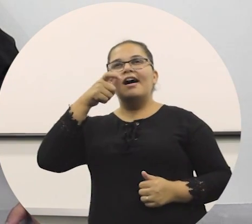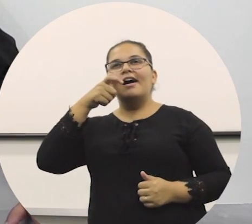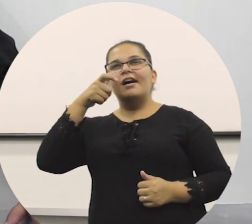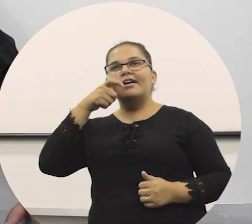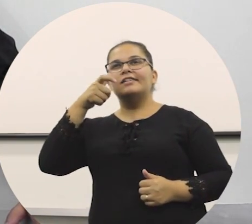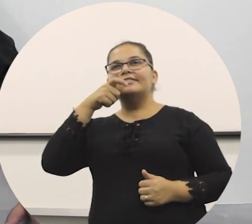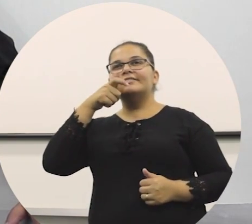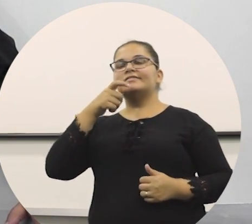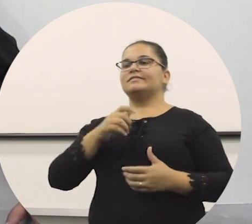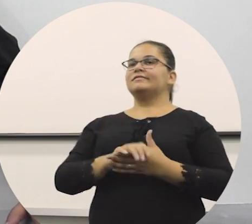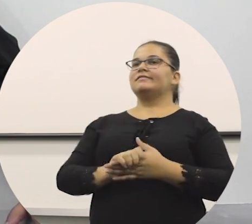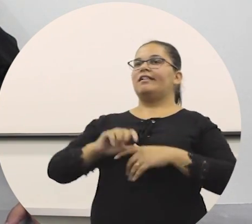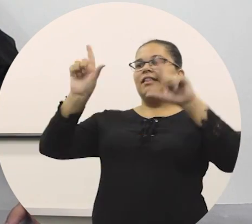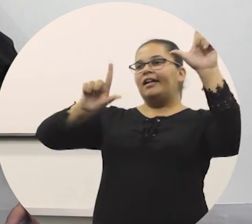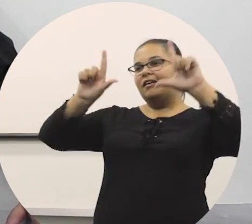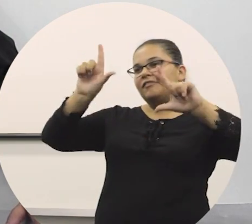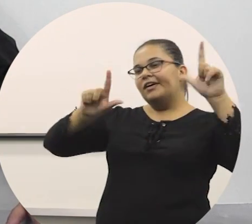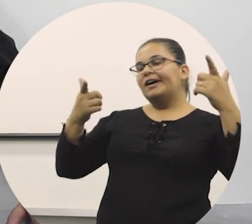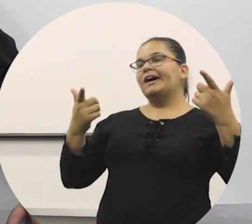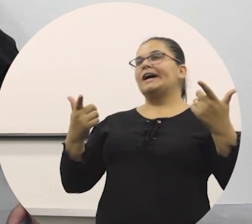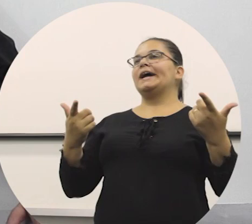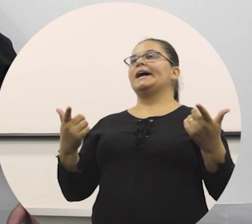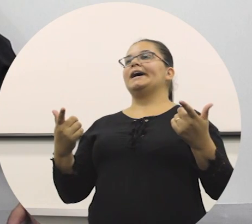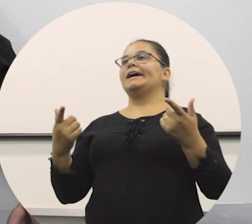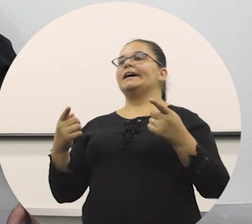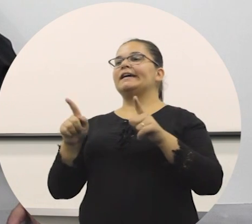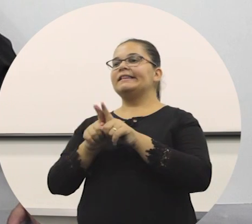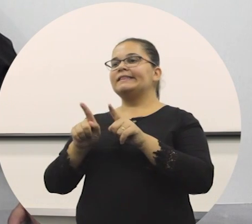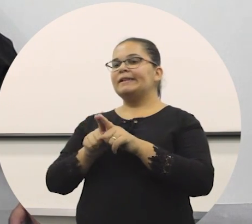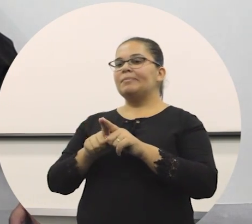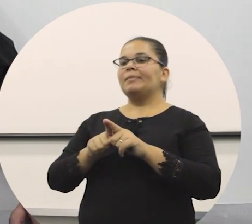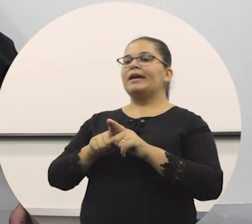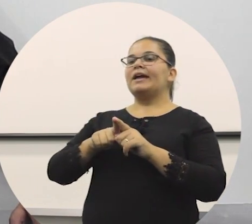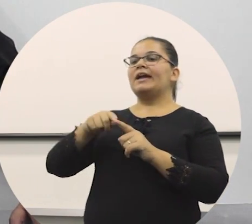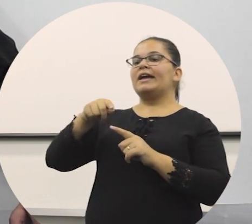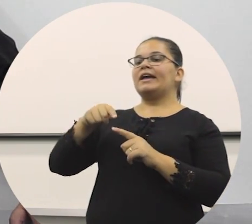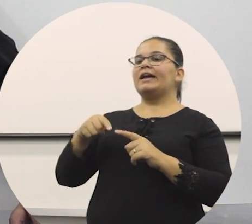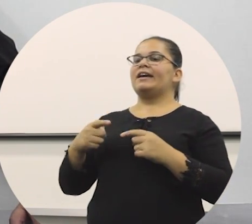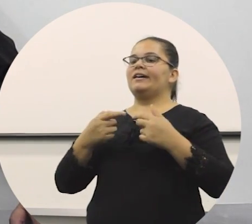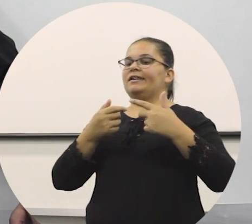observando, assistindo na TV, nas Netflix, etc.